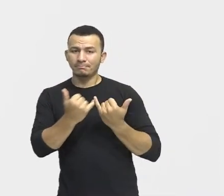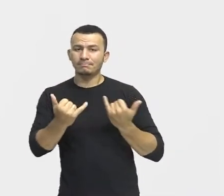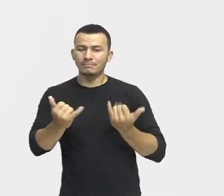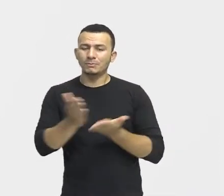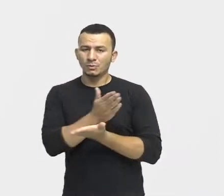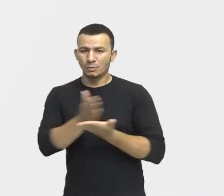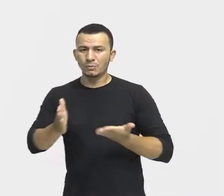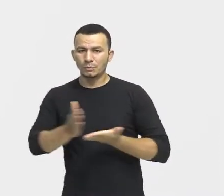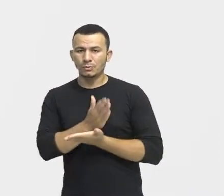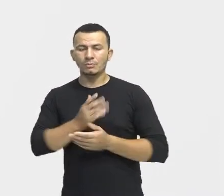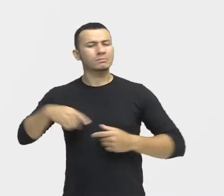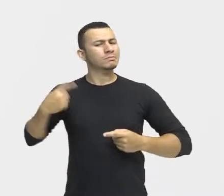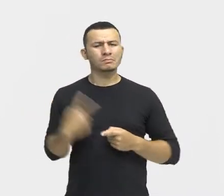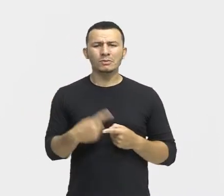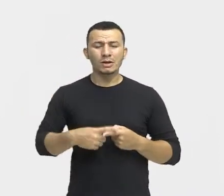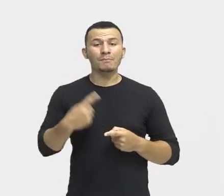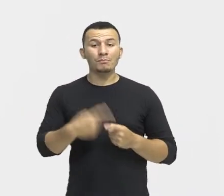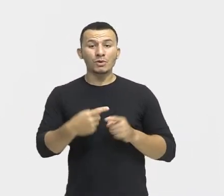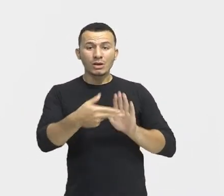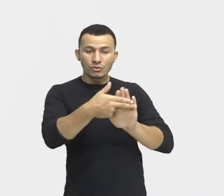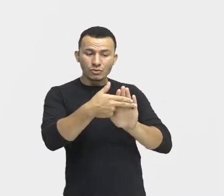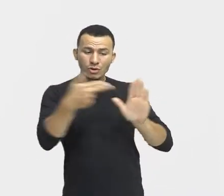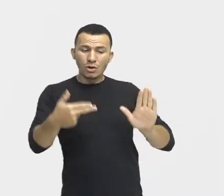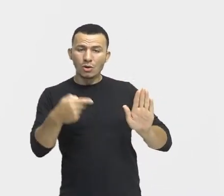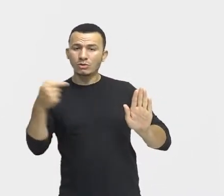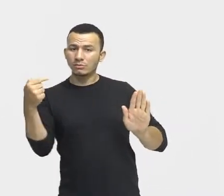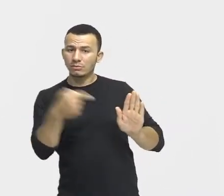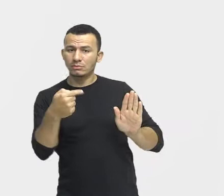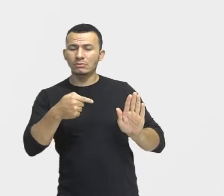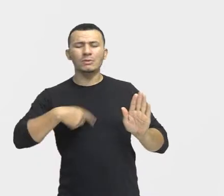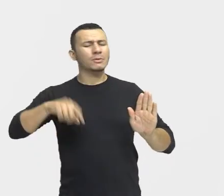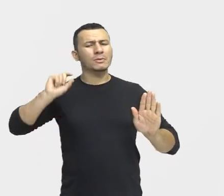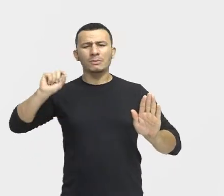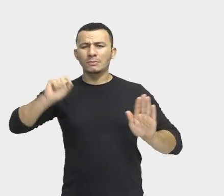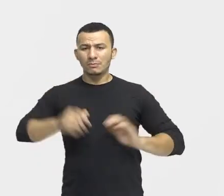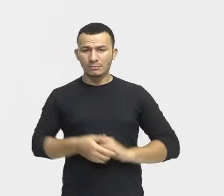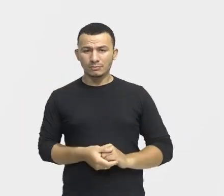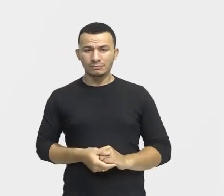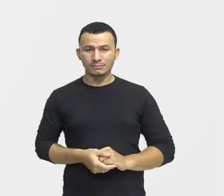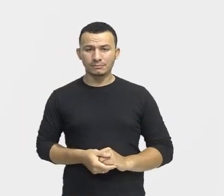das vezes. Por quê? Porque o estereótipo é aquele